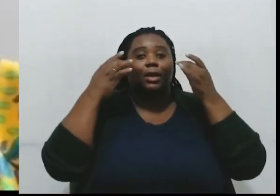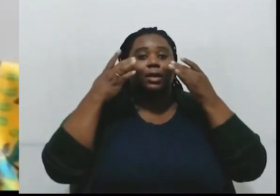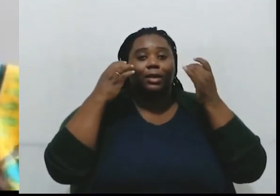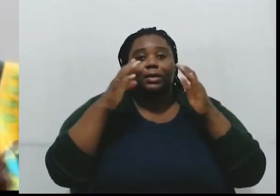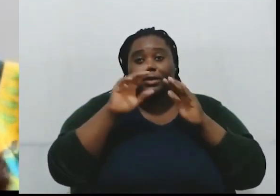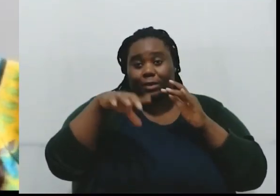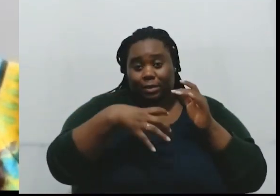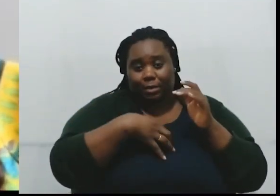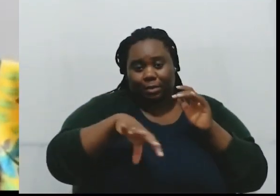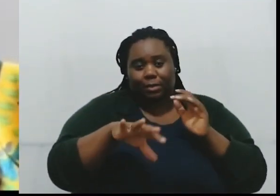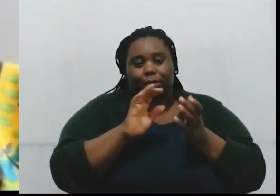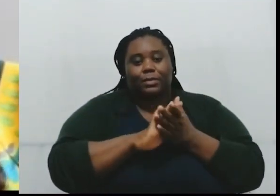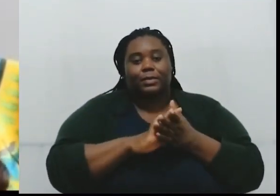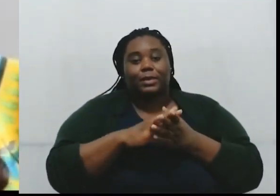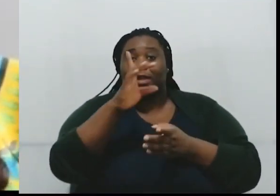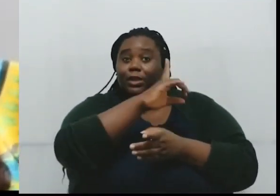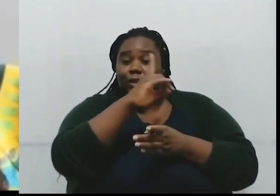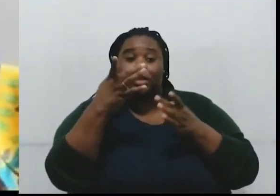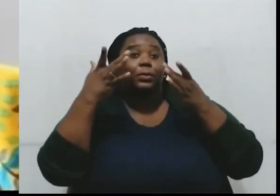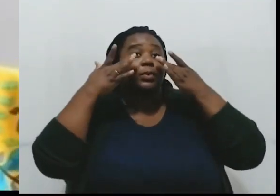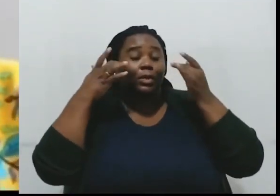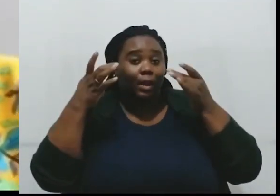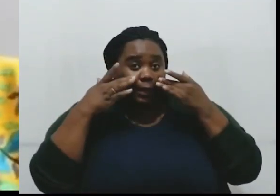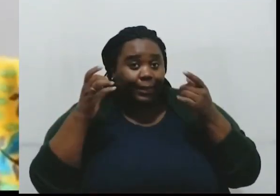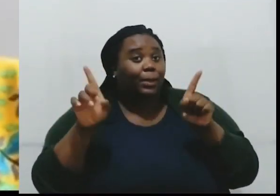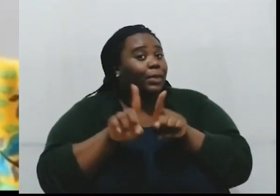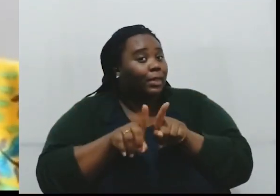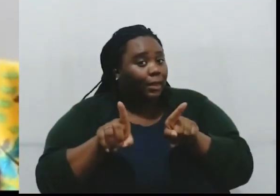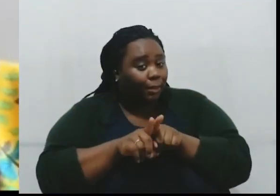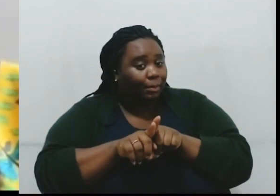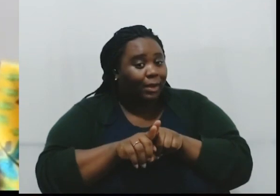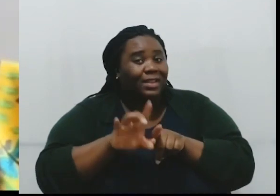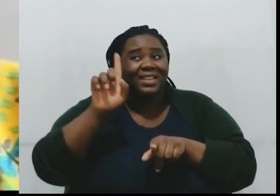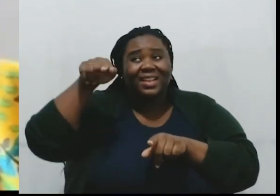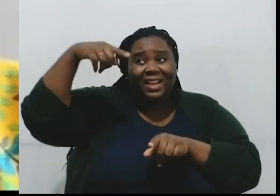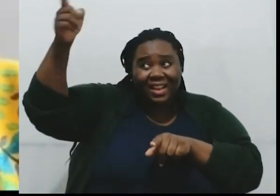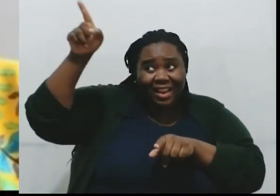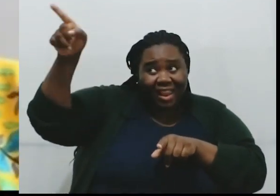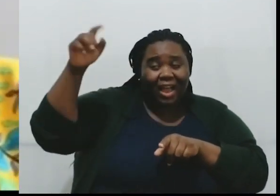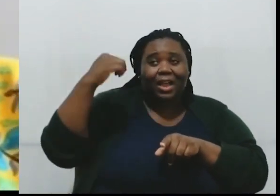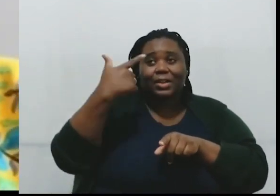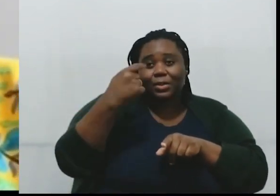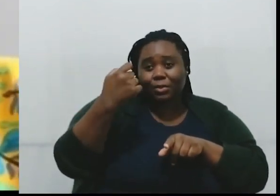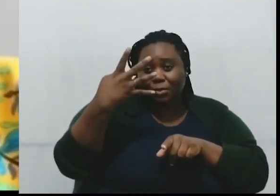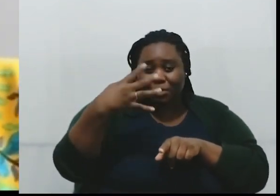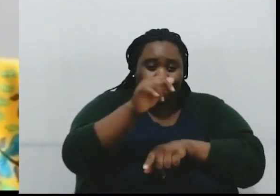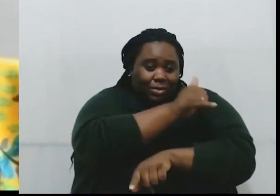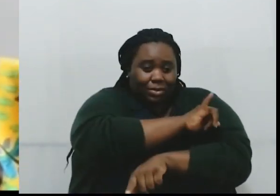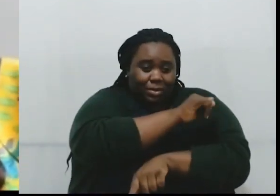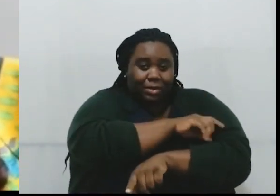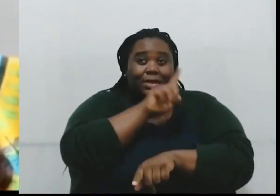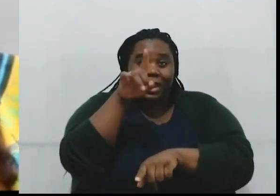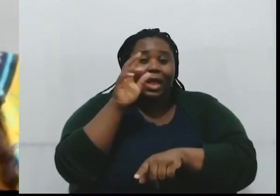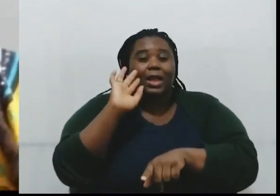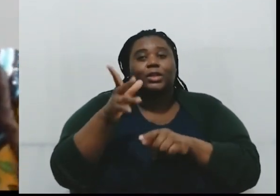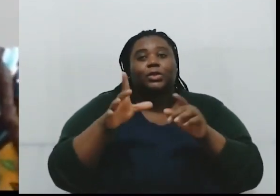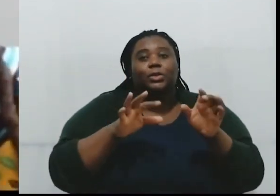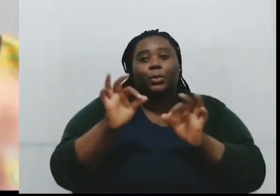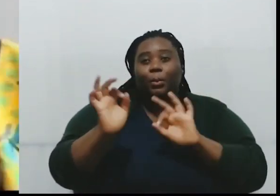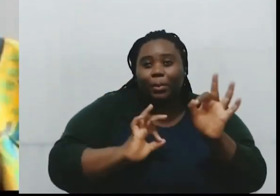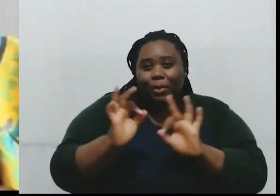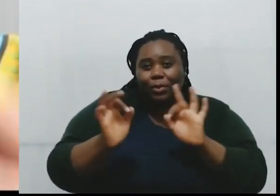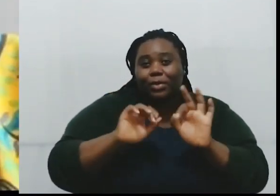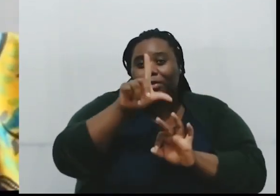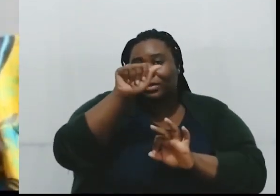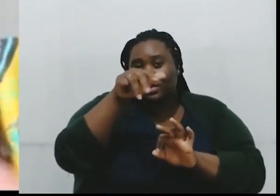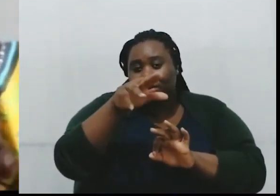teatral, na época do Rio, em 2004. Ainda ali no projeto da Ana Kifuri, eu montei o Teatro da Queda,